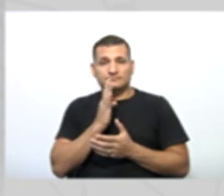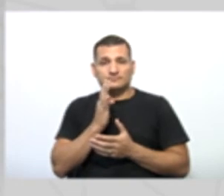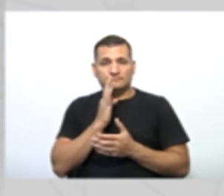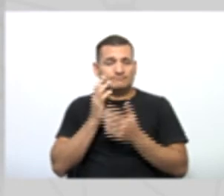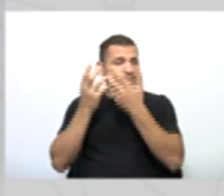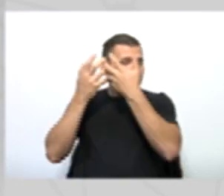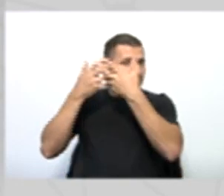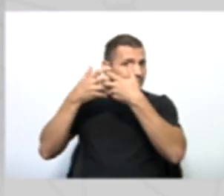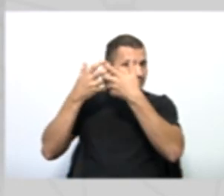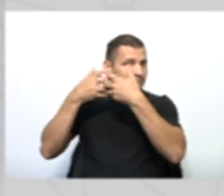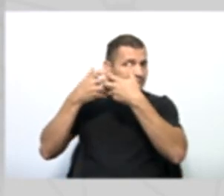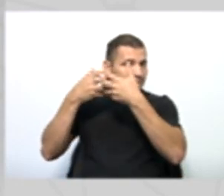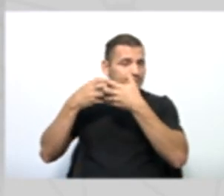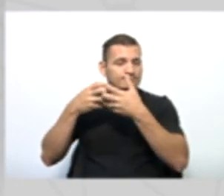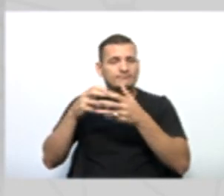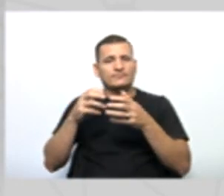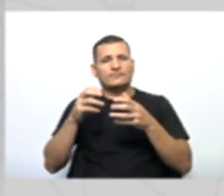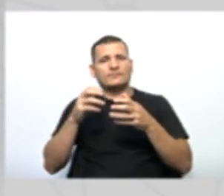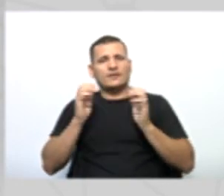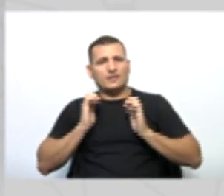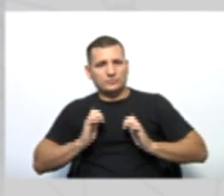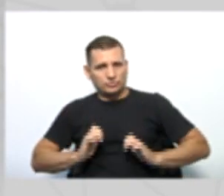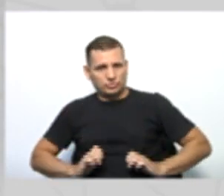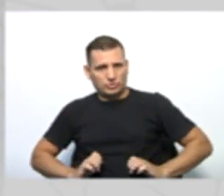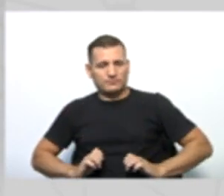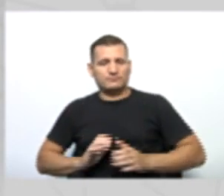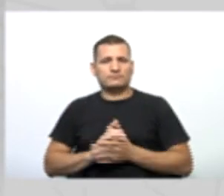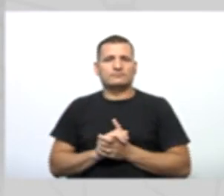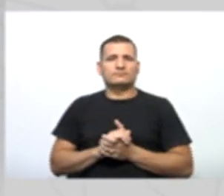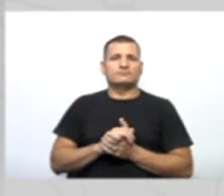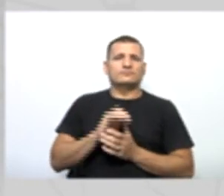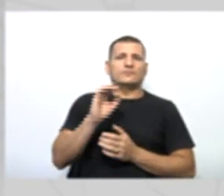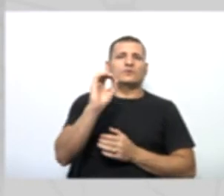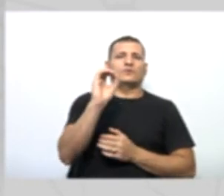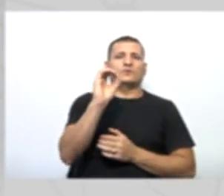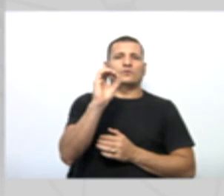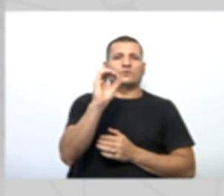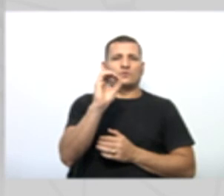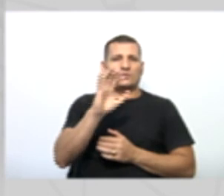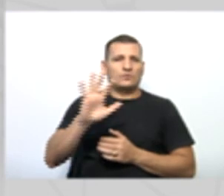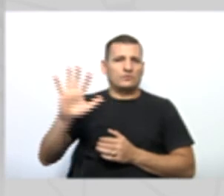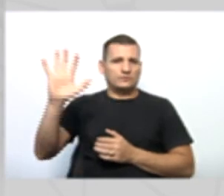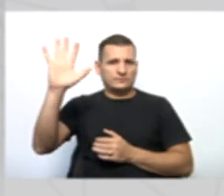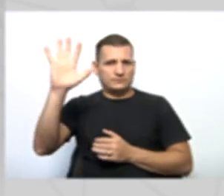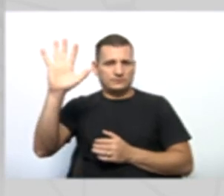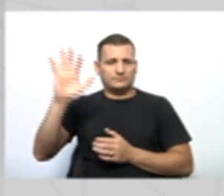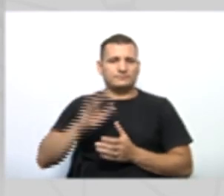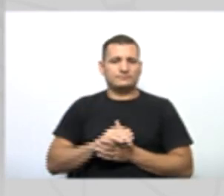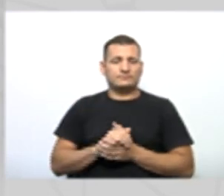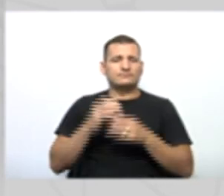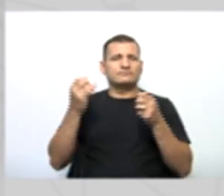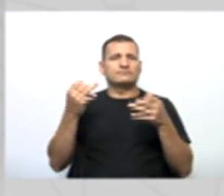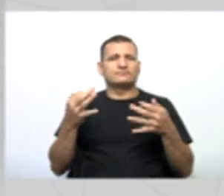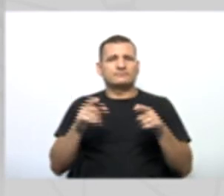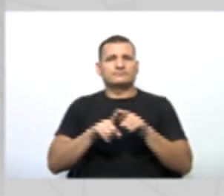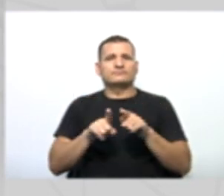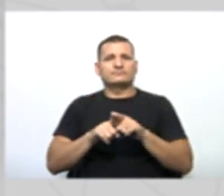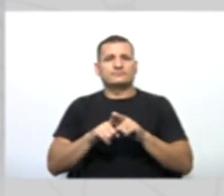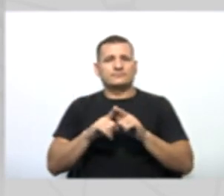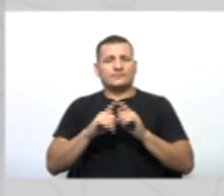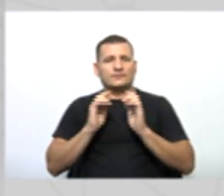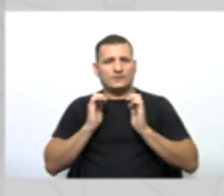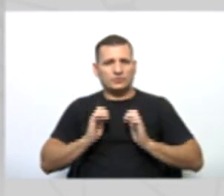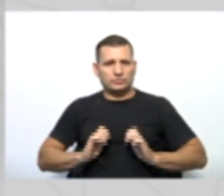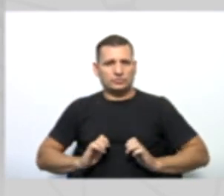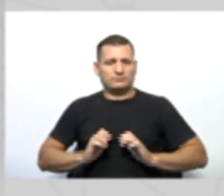no pensamento ocidental e identificar os princípios éticos presentes na ética antiga, além de analisar